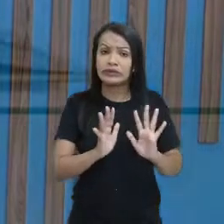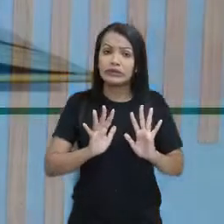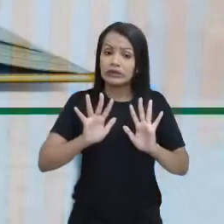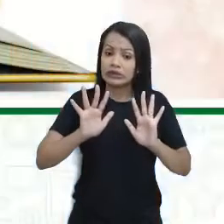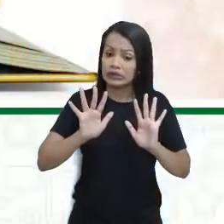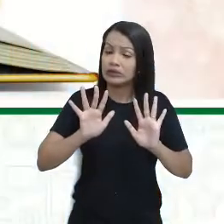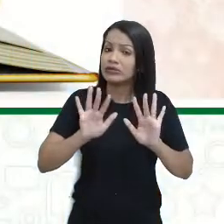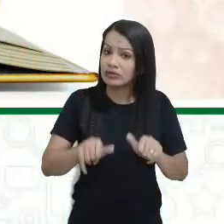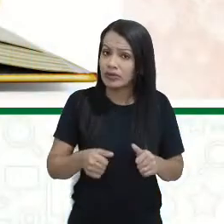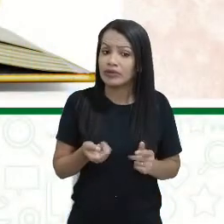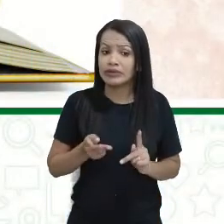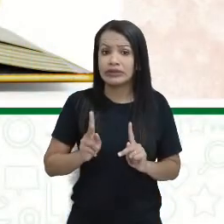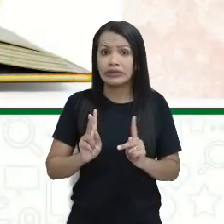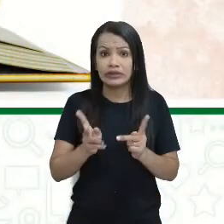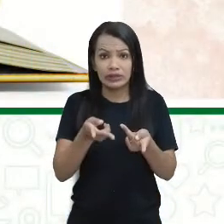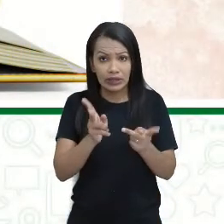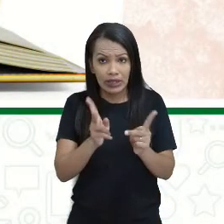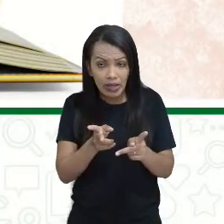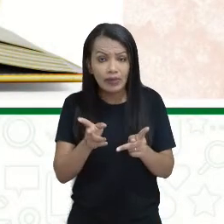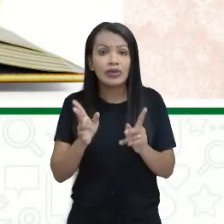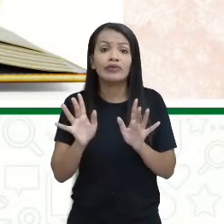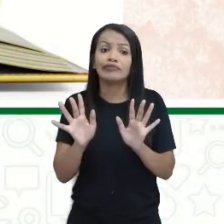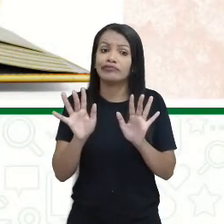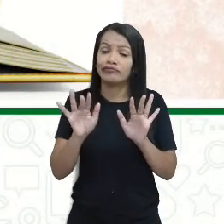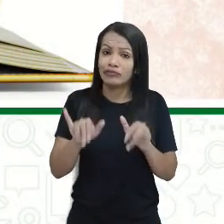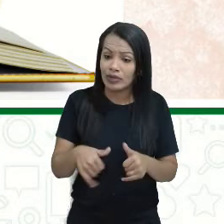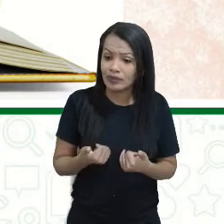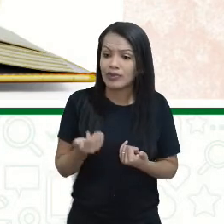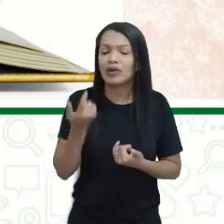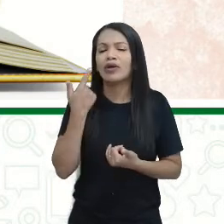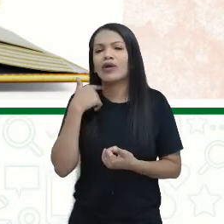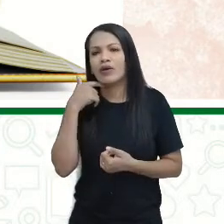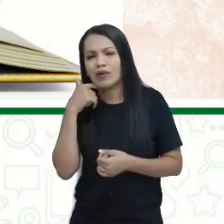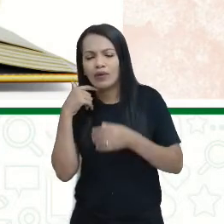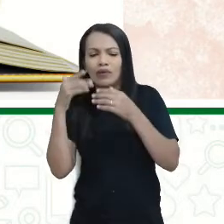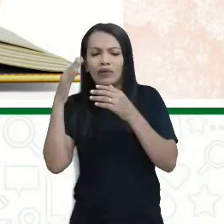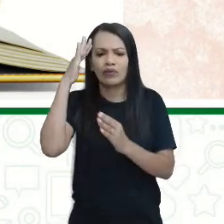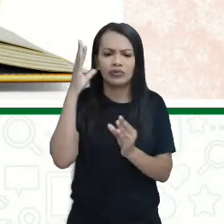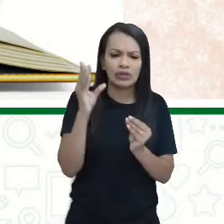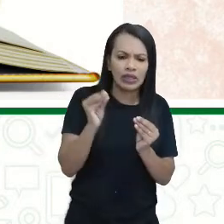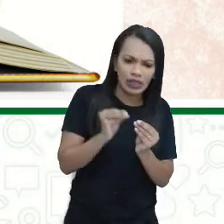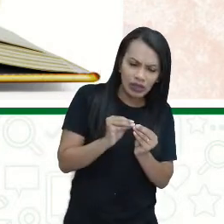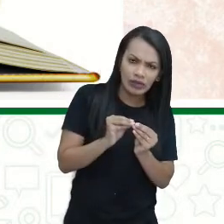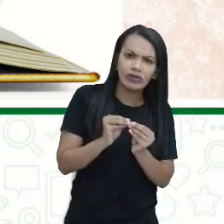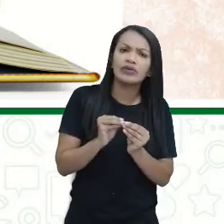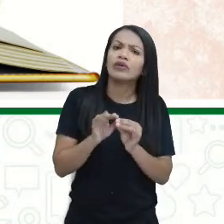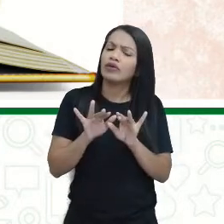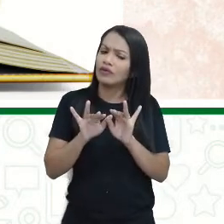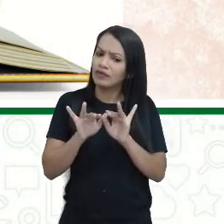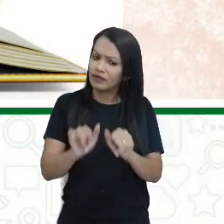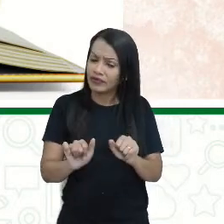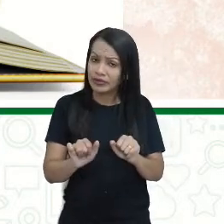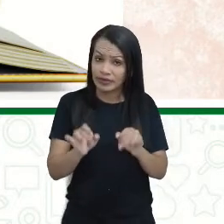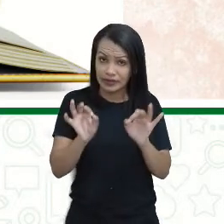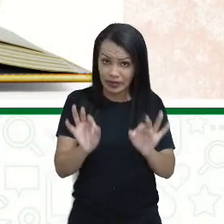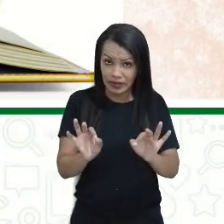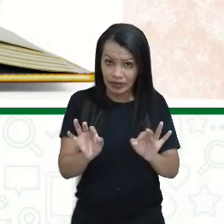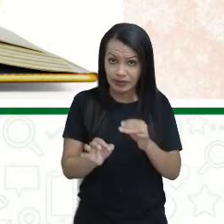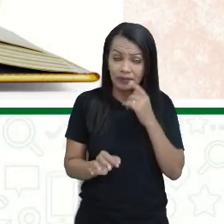completo, contar um fato com coerência, com começo, com meio, no fim. E fim,